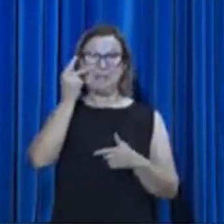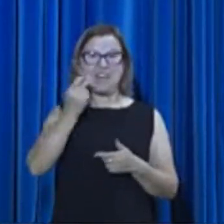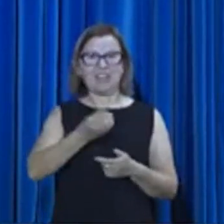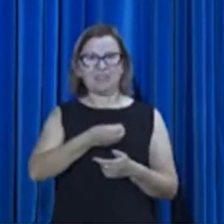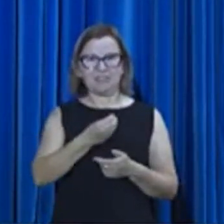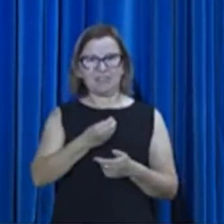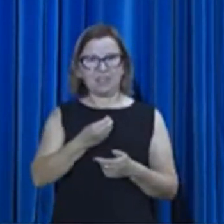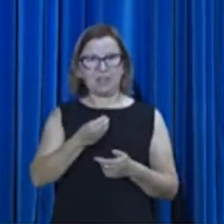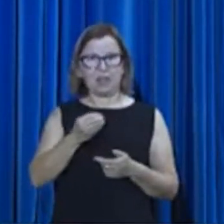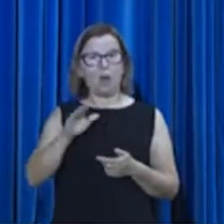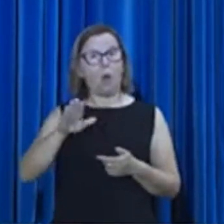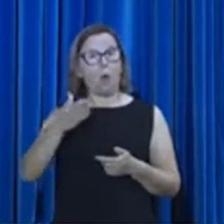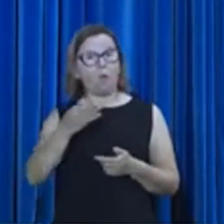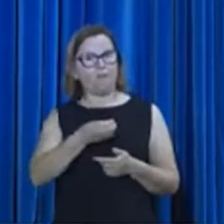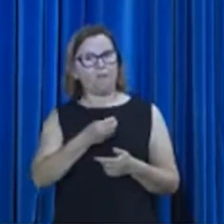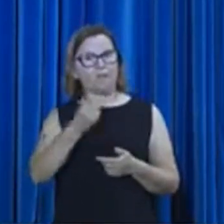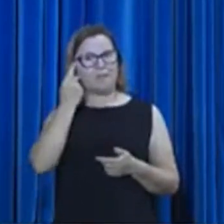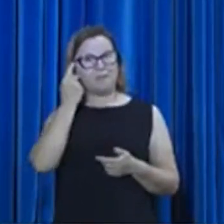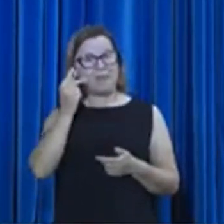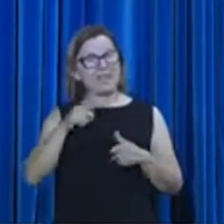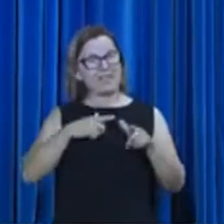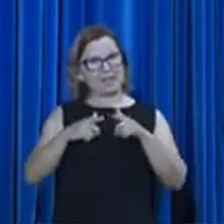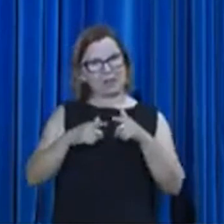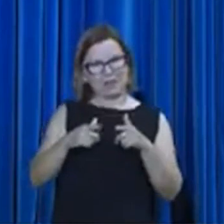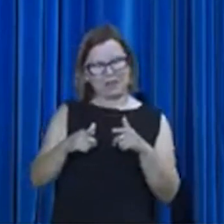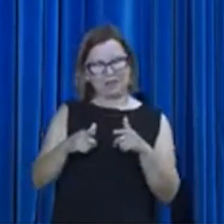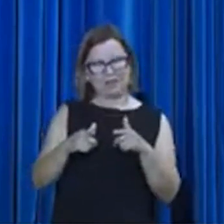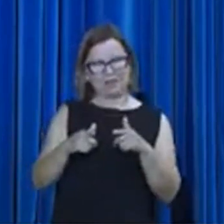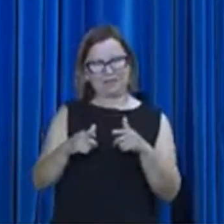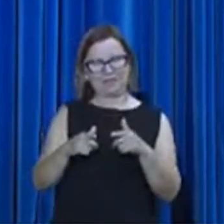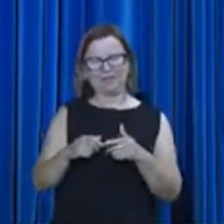vivem para trabalhar, outras trabalham para viver.